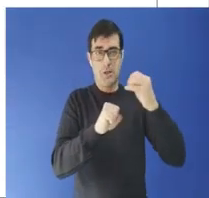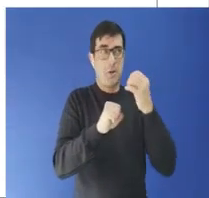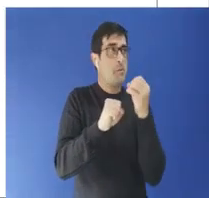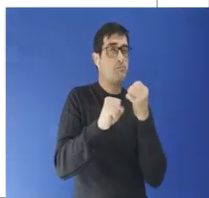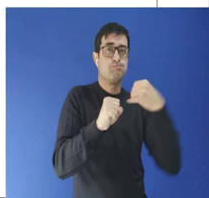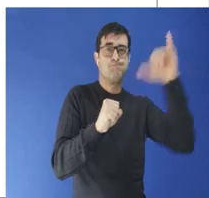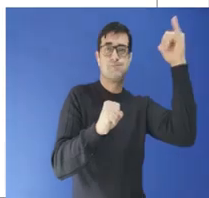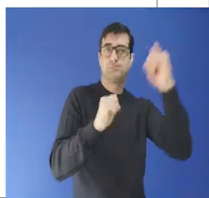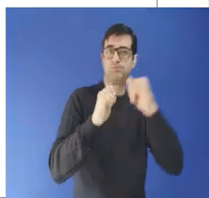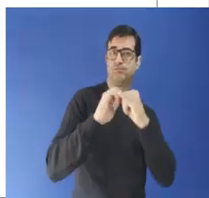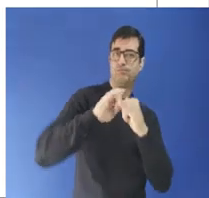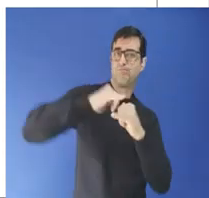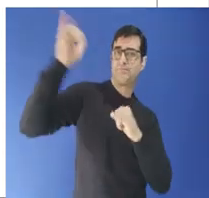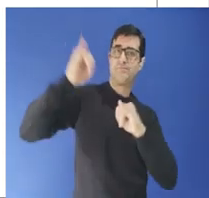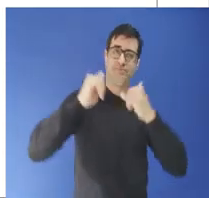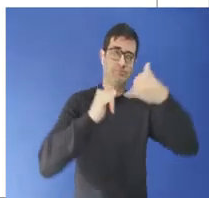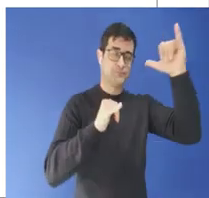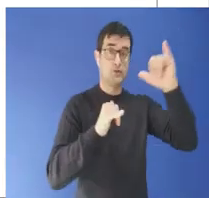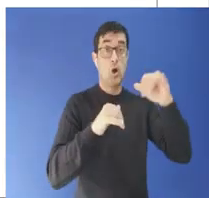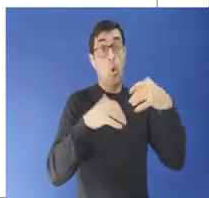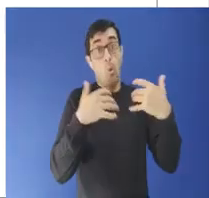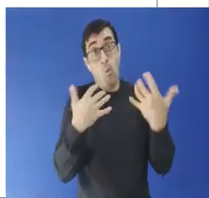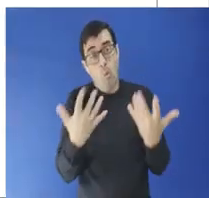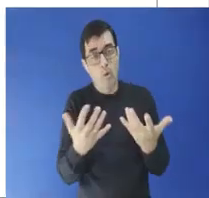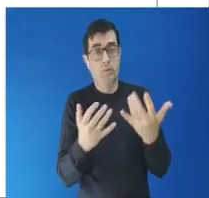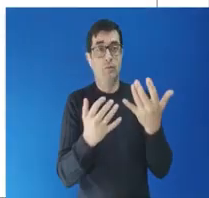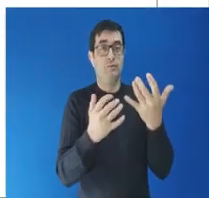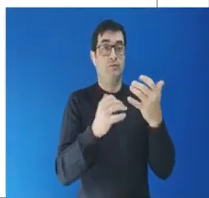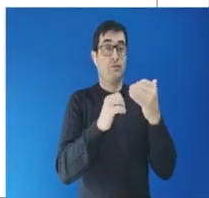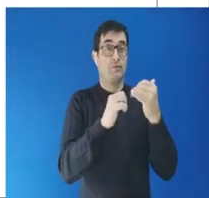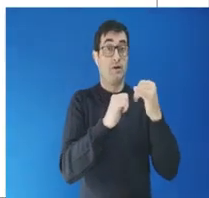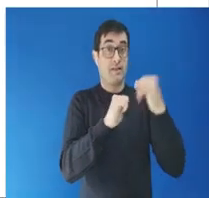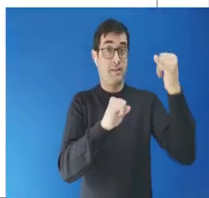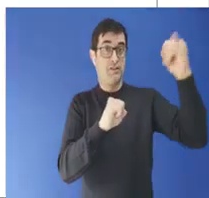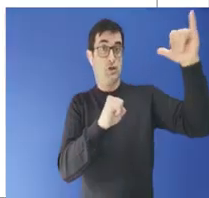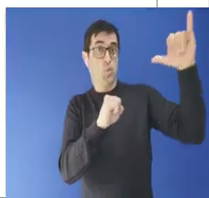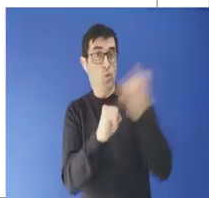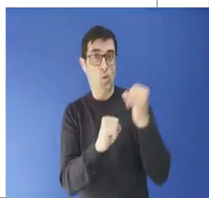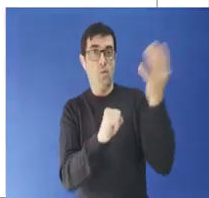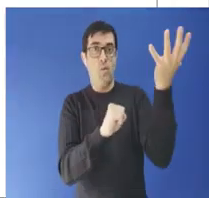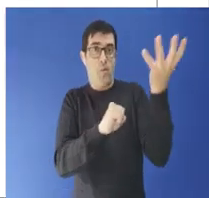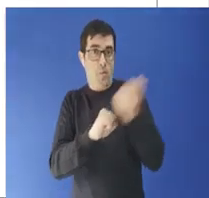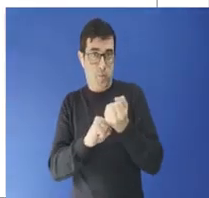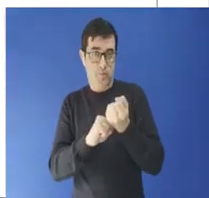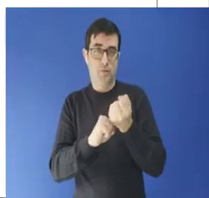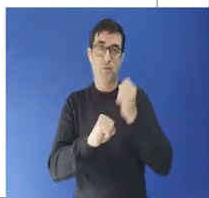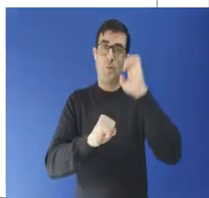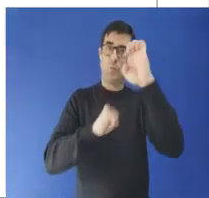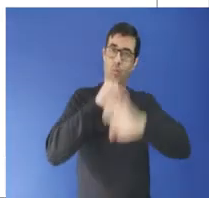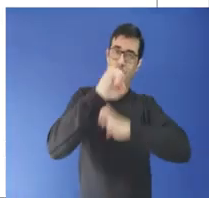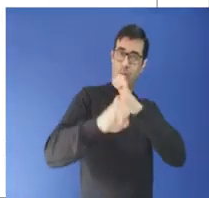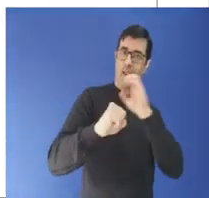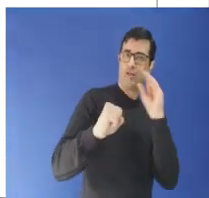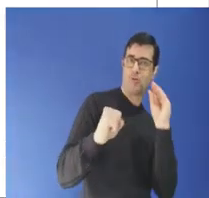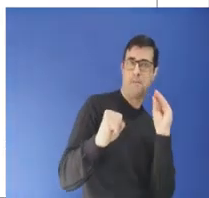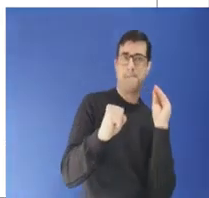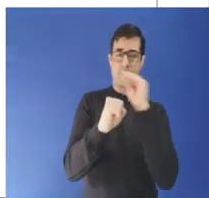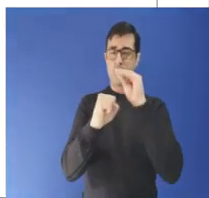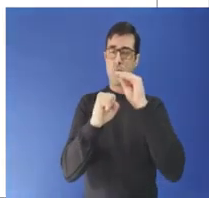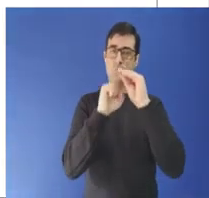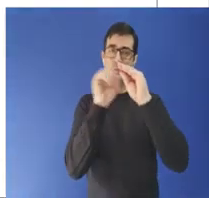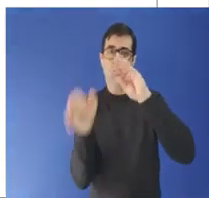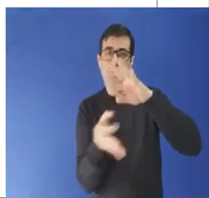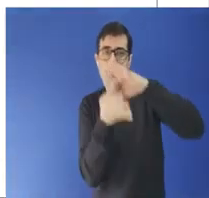energia liberada ou absorvida, né? Quando um elétron é colocado na eletrosfera, ou seja,